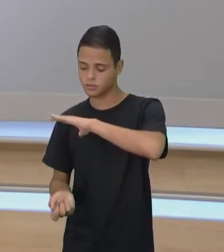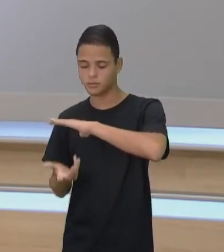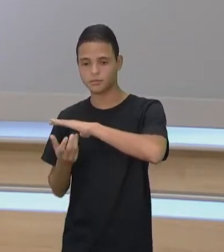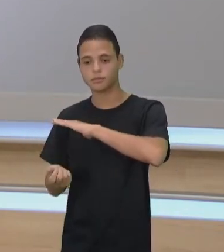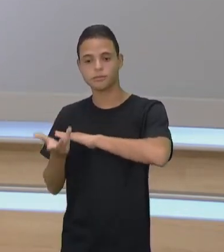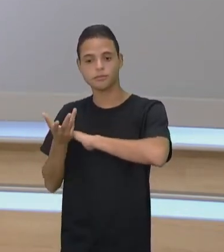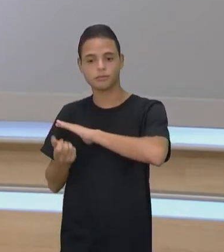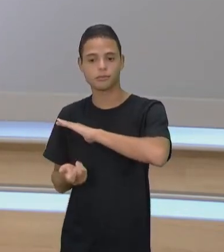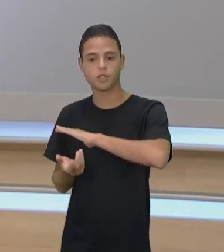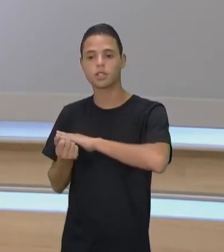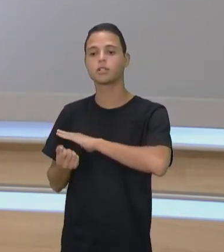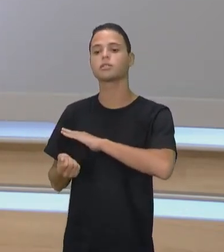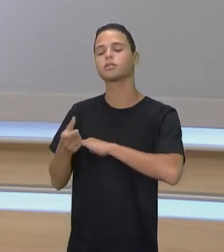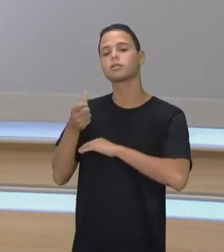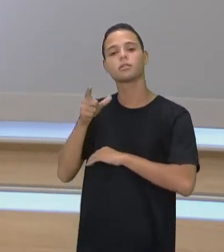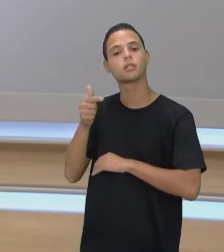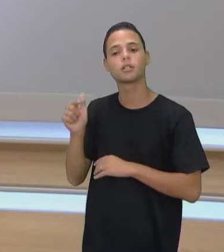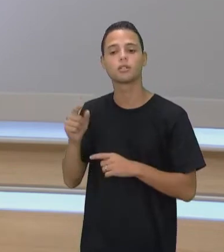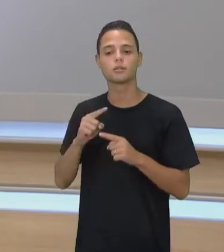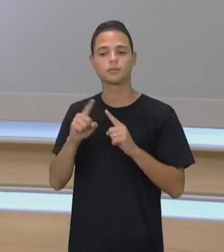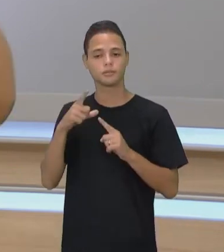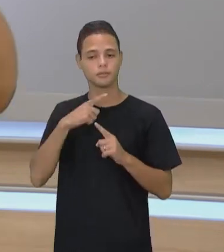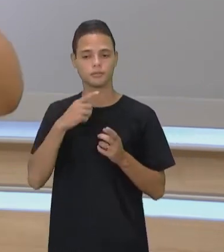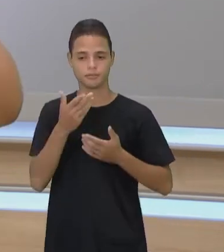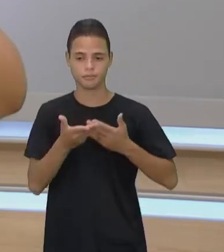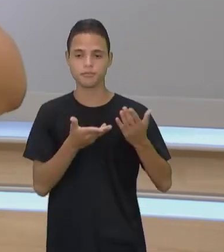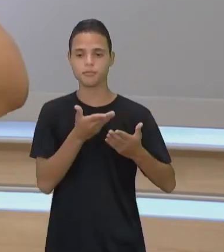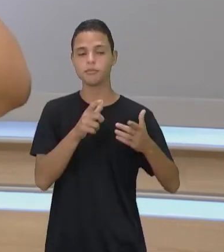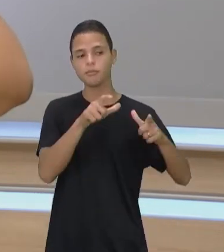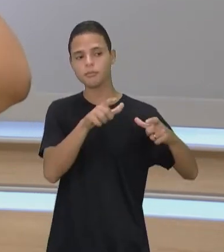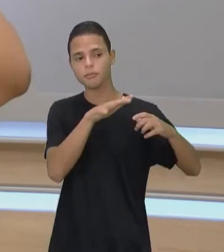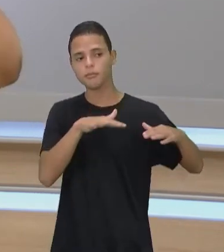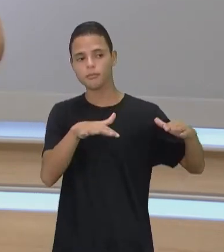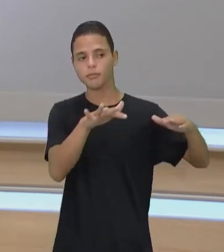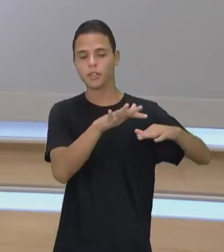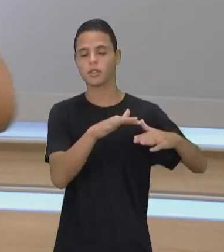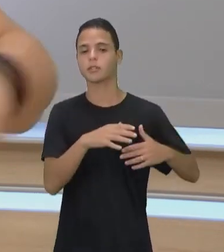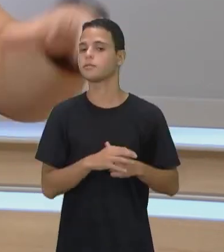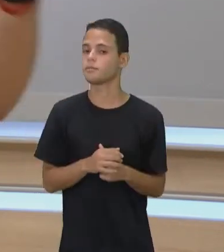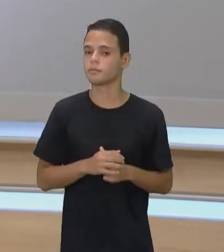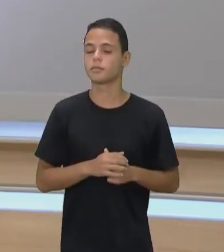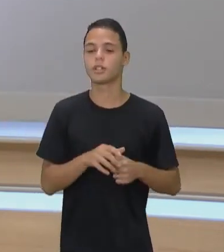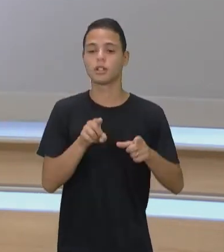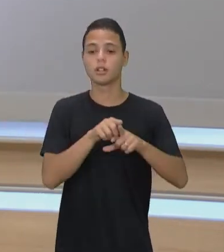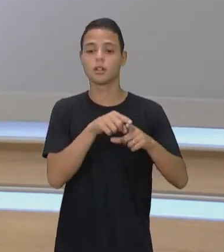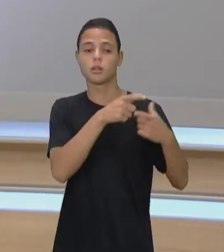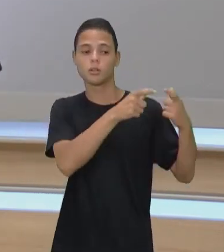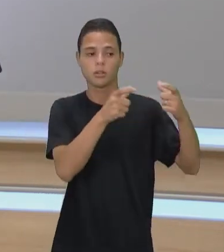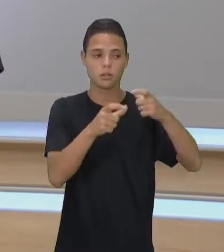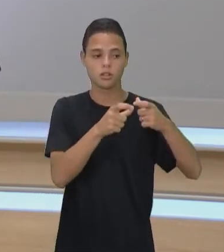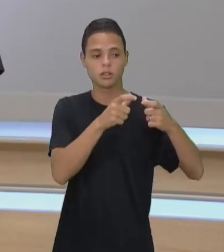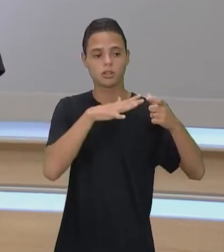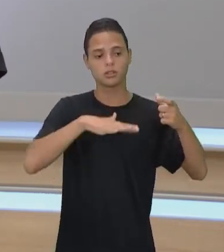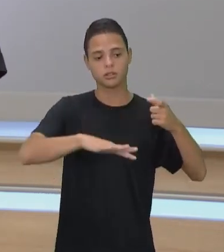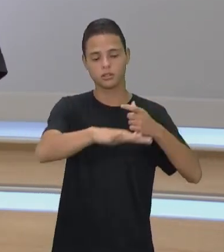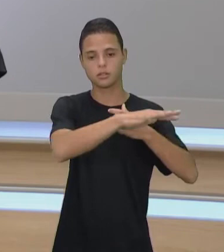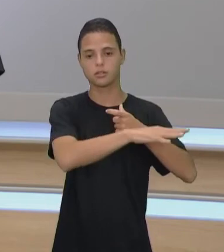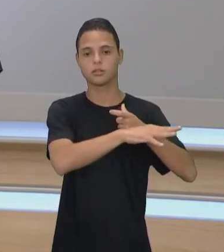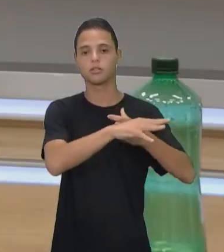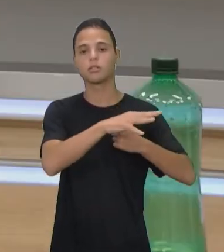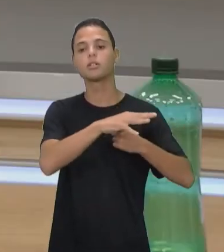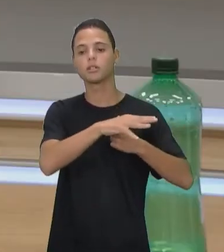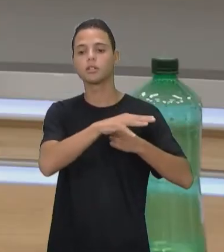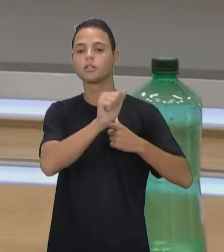Então, há um cuidado com os arredores, não só com o lugar onde está esse aterro, mas com os lugares que ficam ao redor desse aterro. E